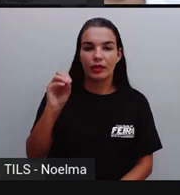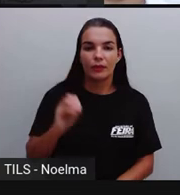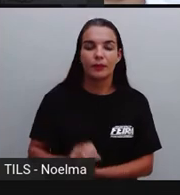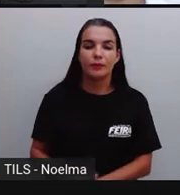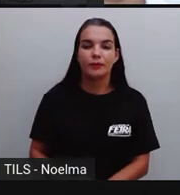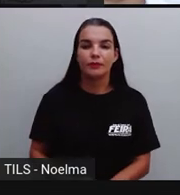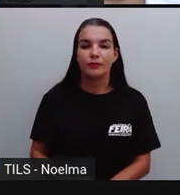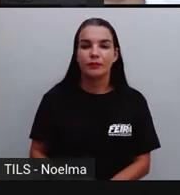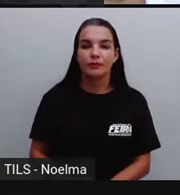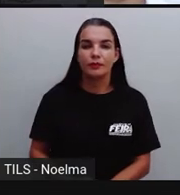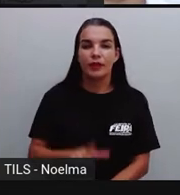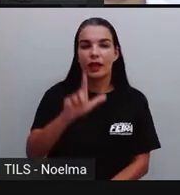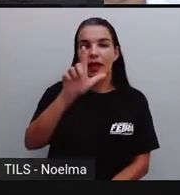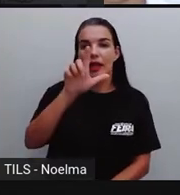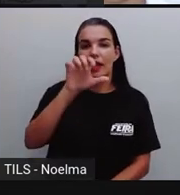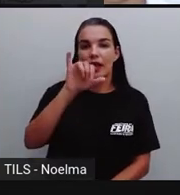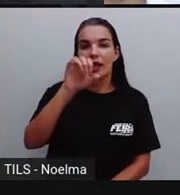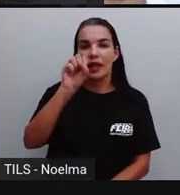isolado,